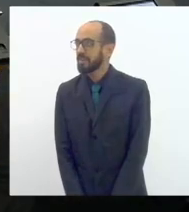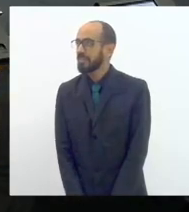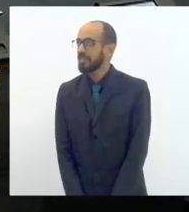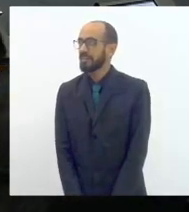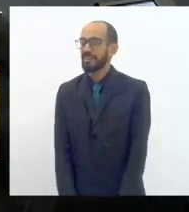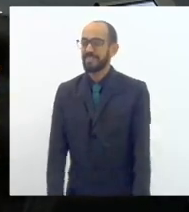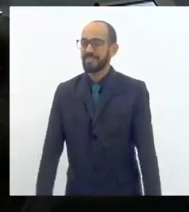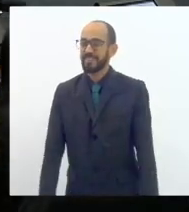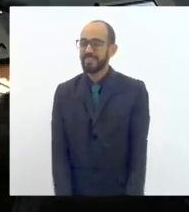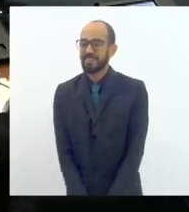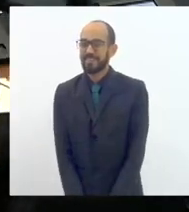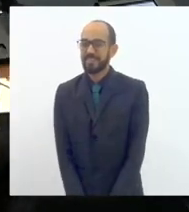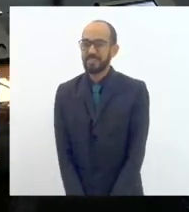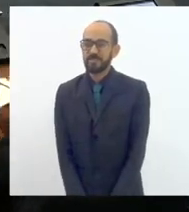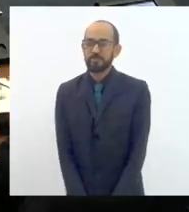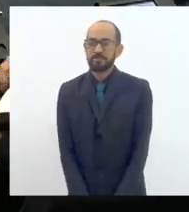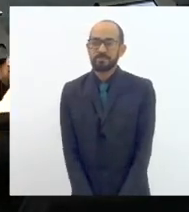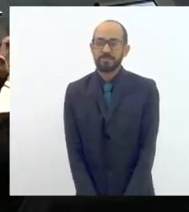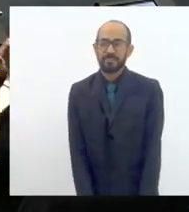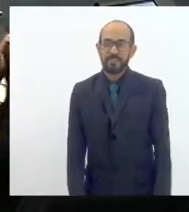Oi.